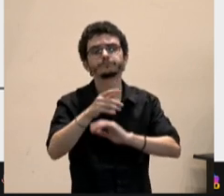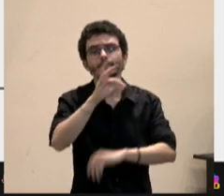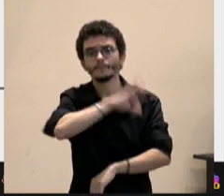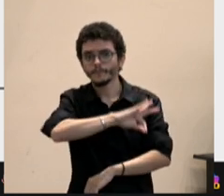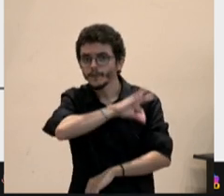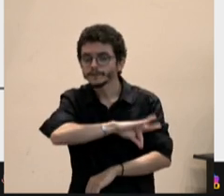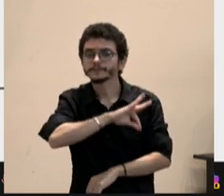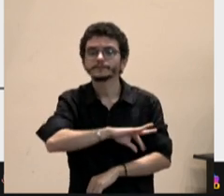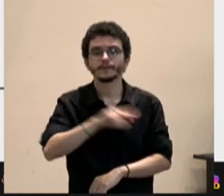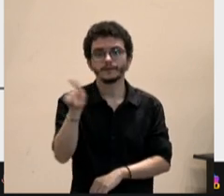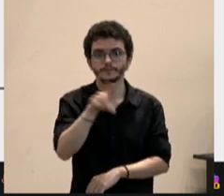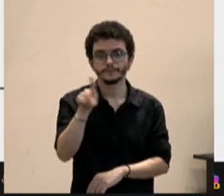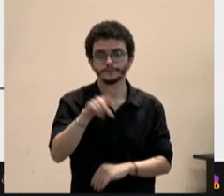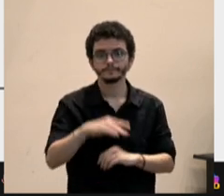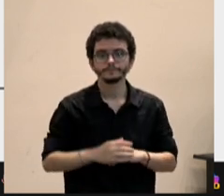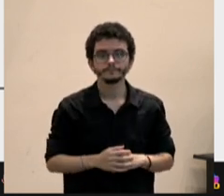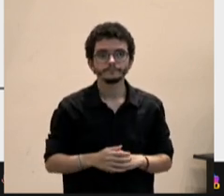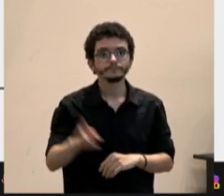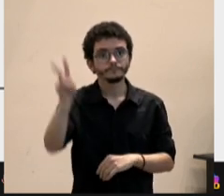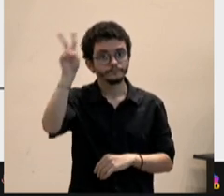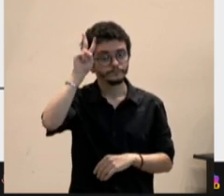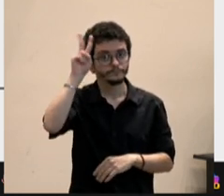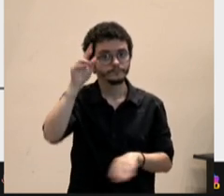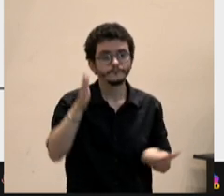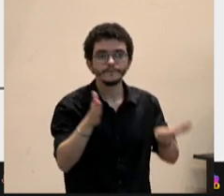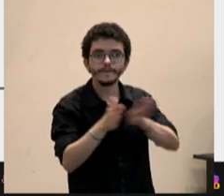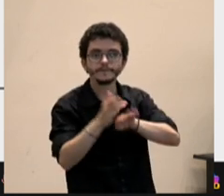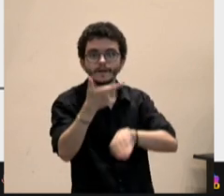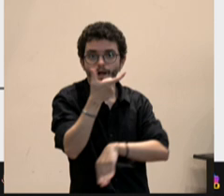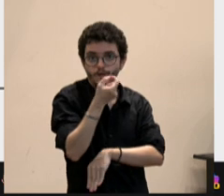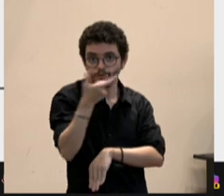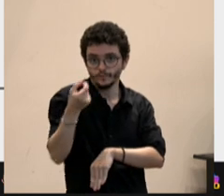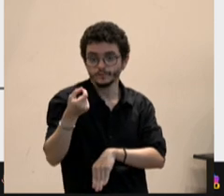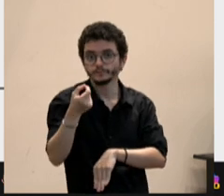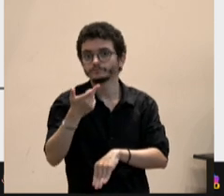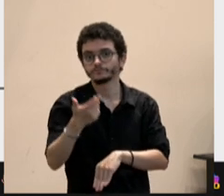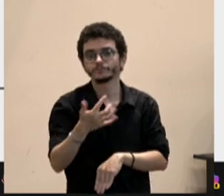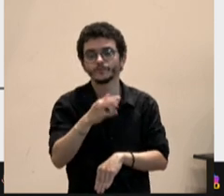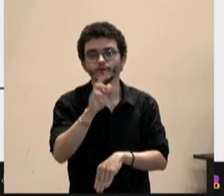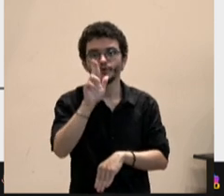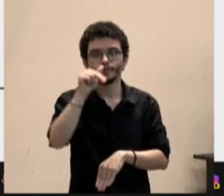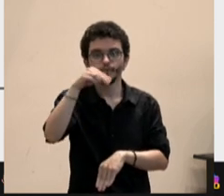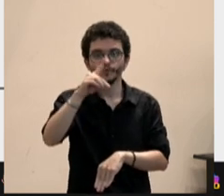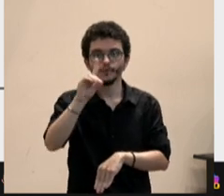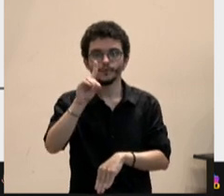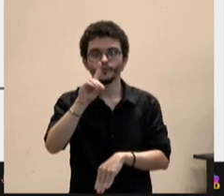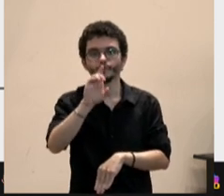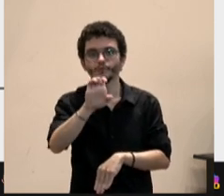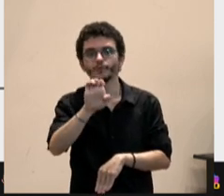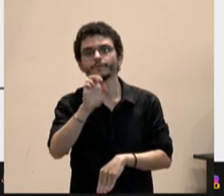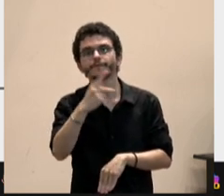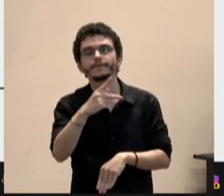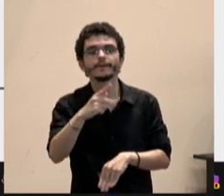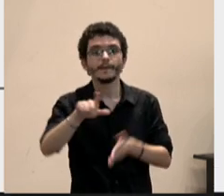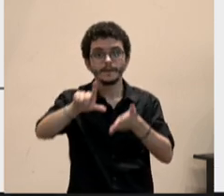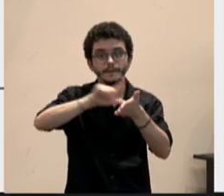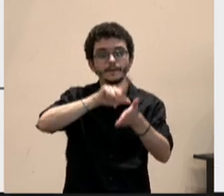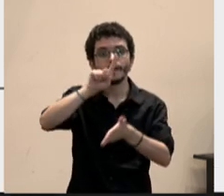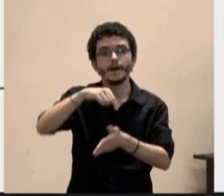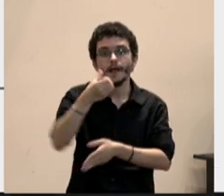de professores. Tá? Lembrando que até 2020, com o Fundeb anterior, era 60%.